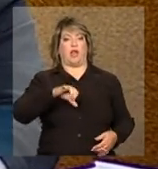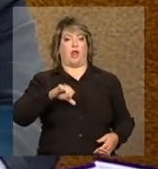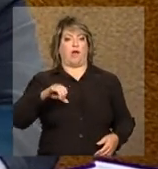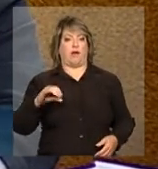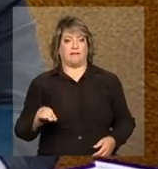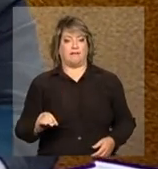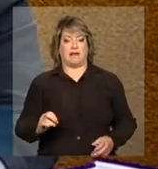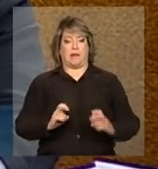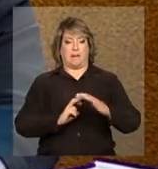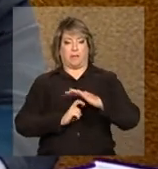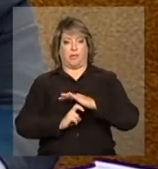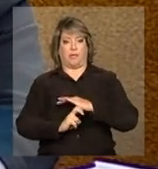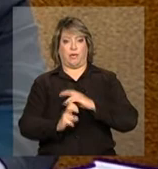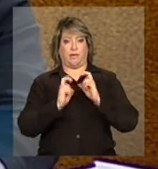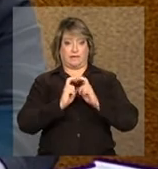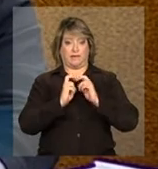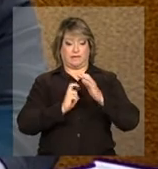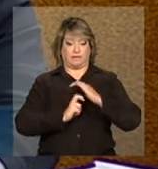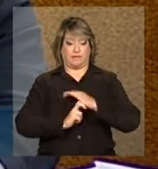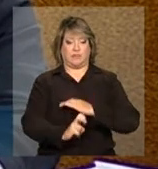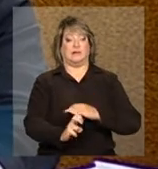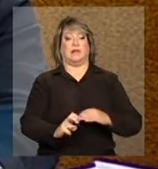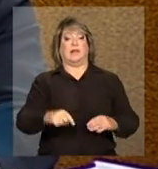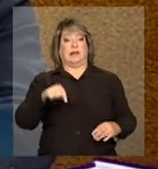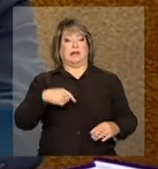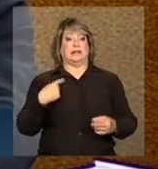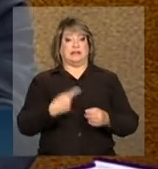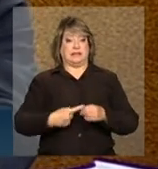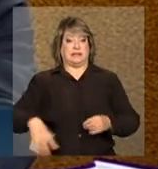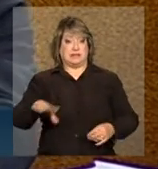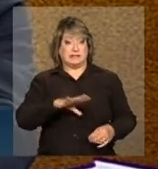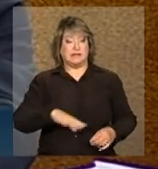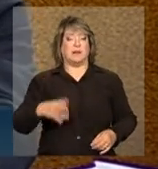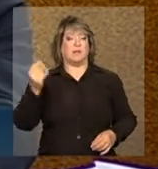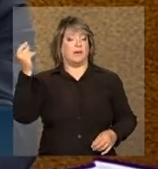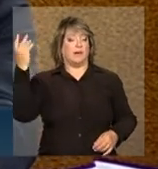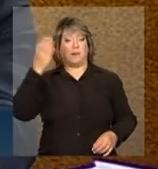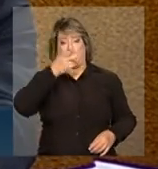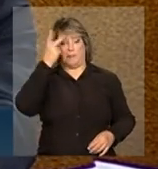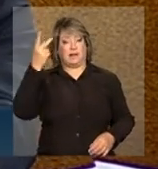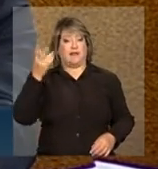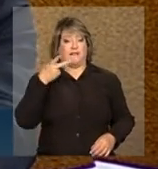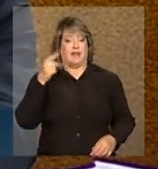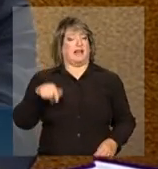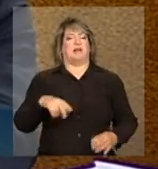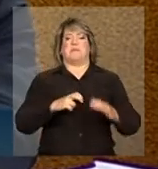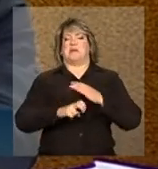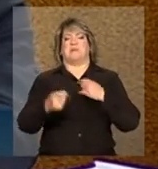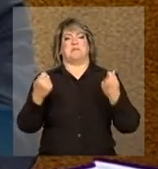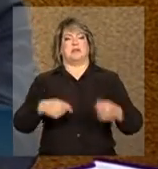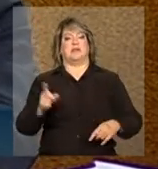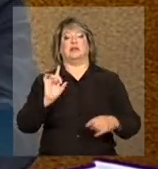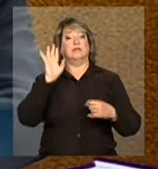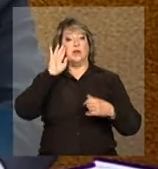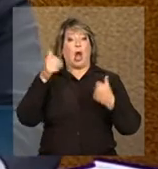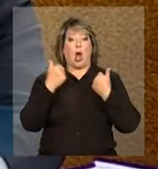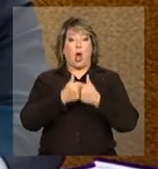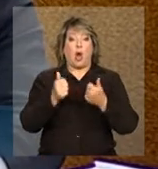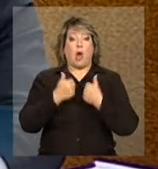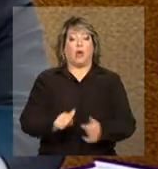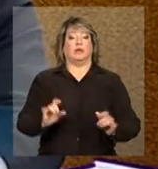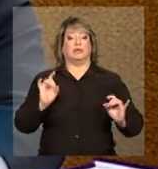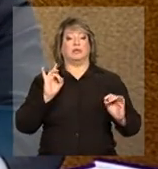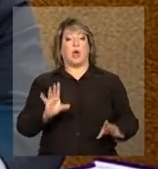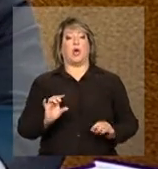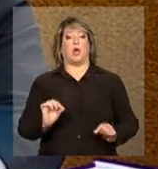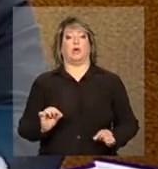grandes cidades foi encarada como coisa de país rico, que o Brasil não deveria investir em metrô, que o Brasil deveria investir em ônibus, no máximo ali